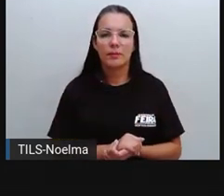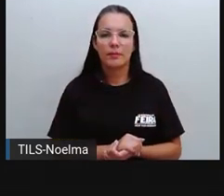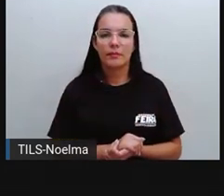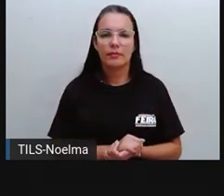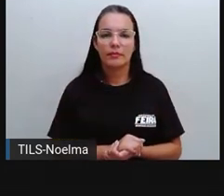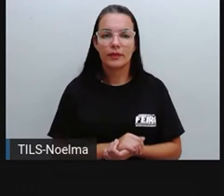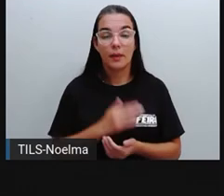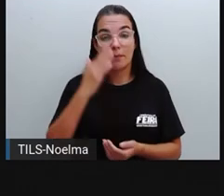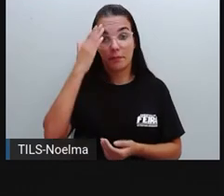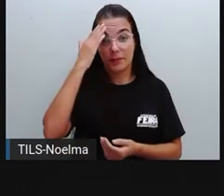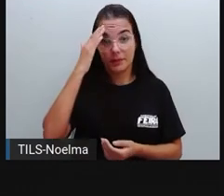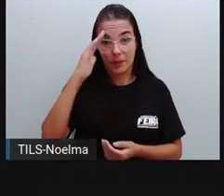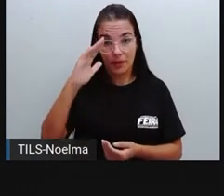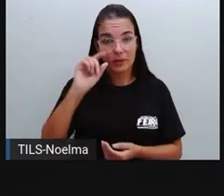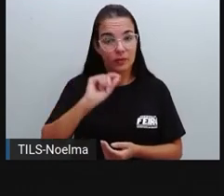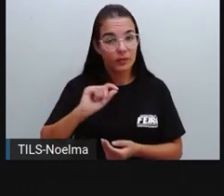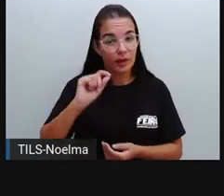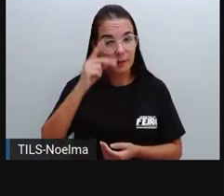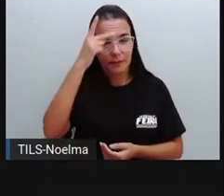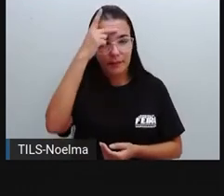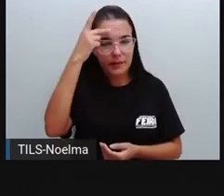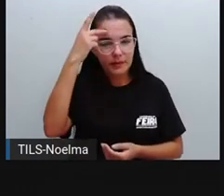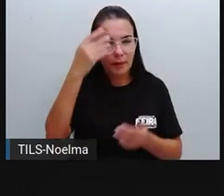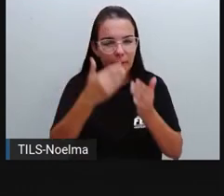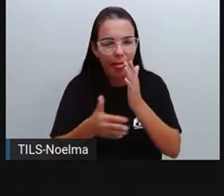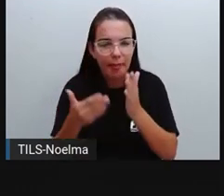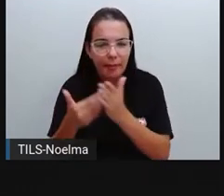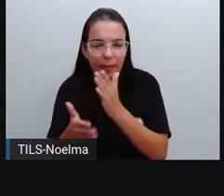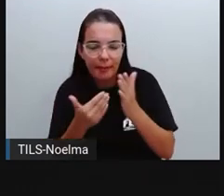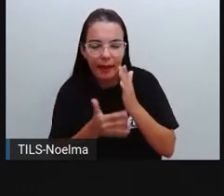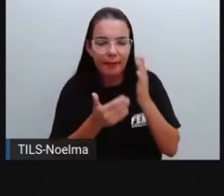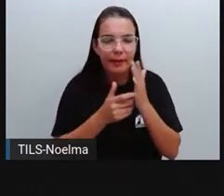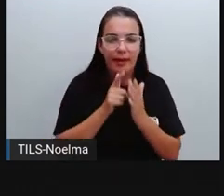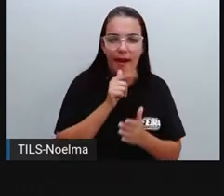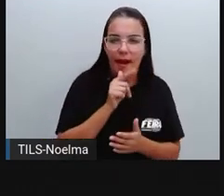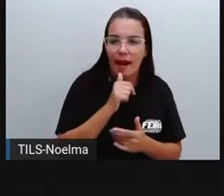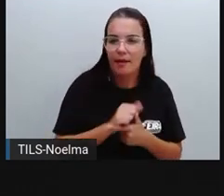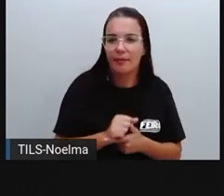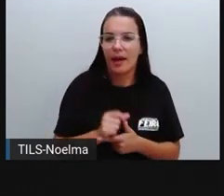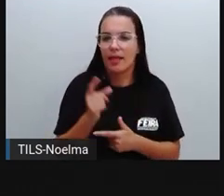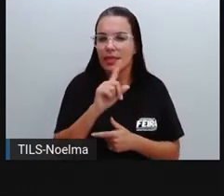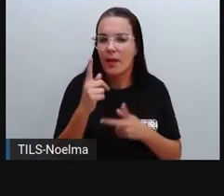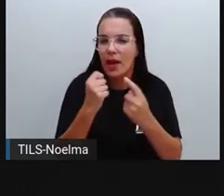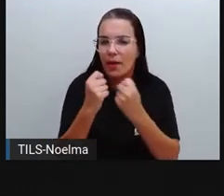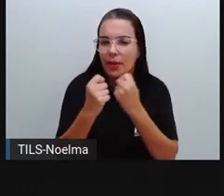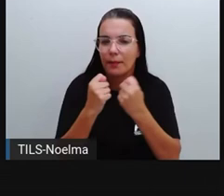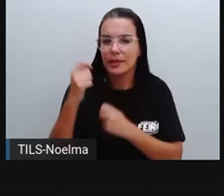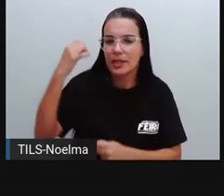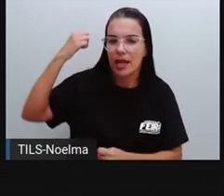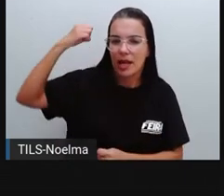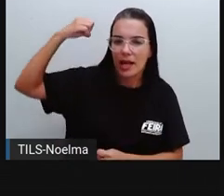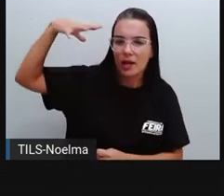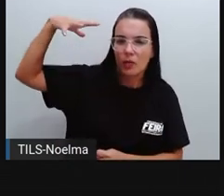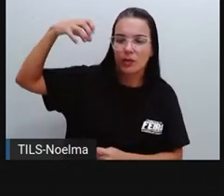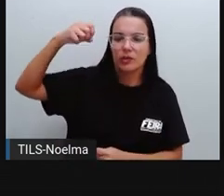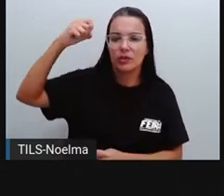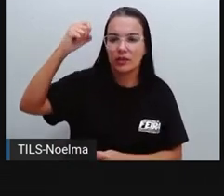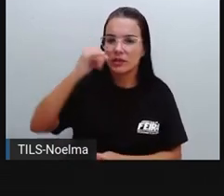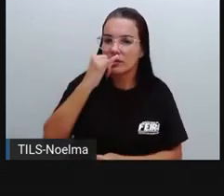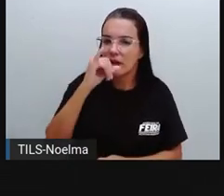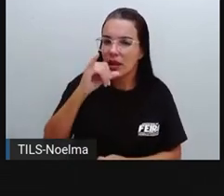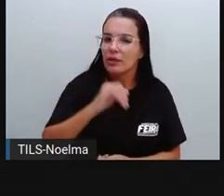Principalmente aquelas pessoas, né, que desperdiçam água, que não economizam energia. Por